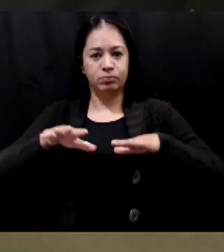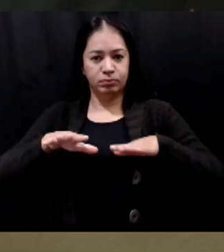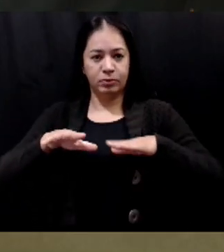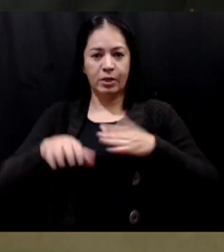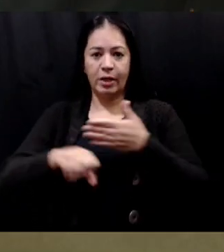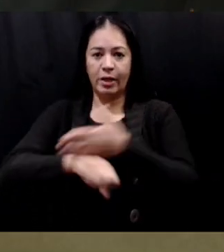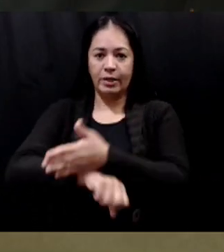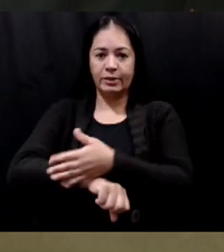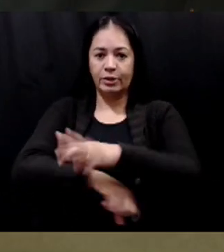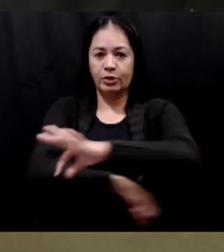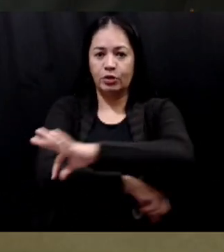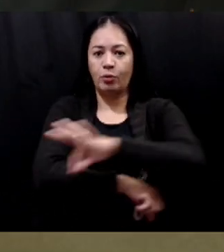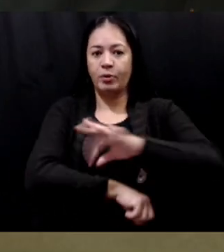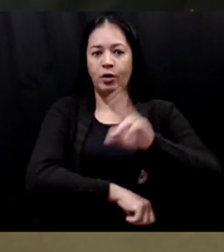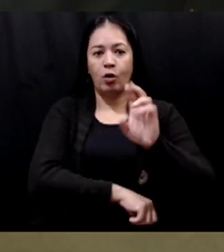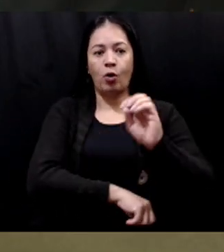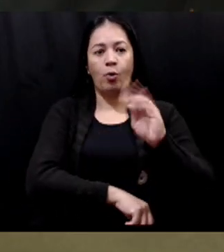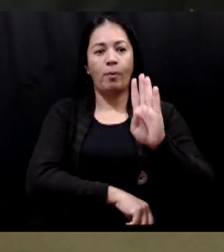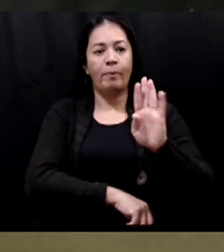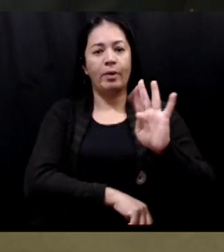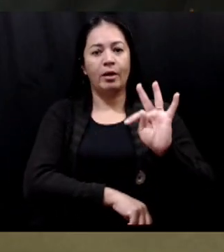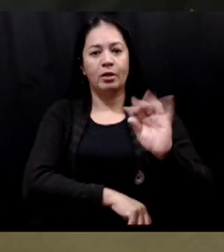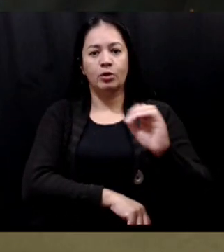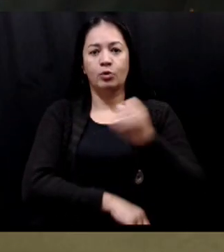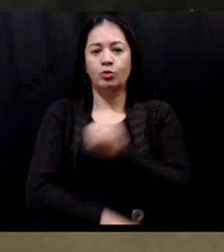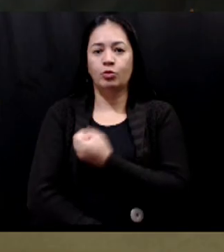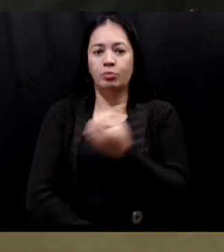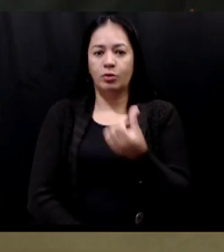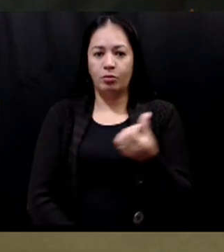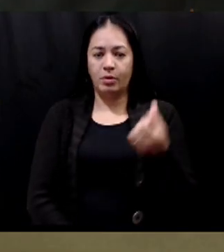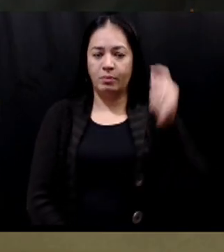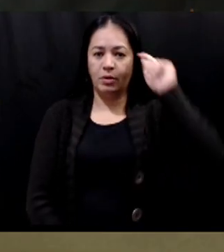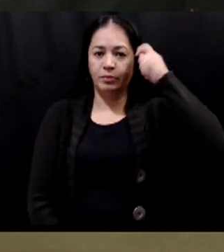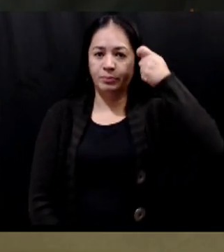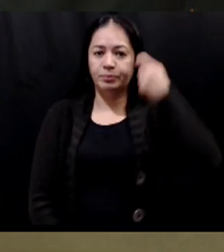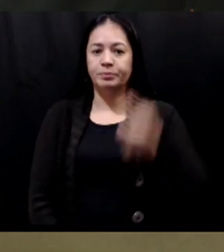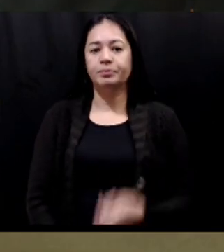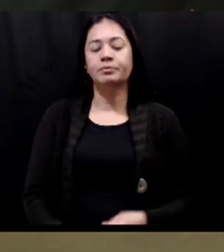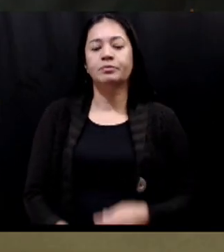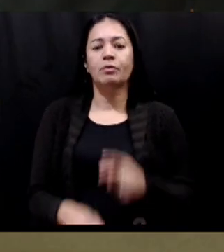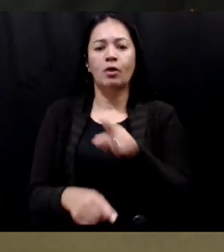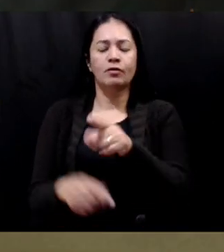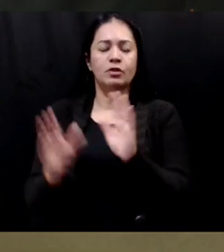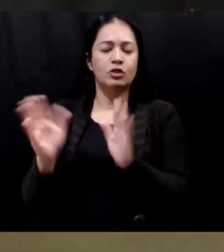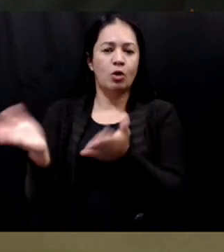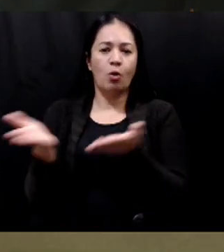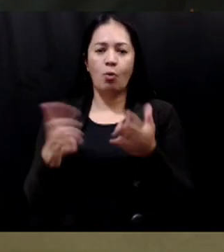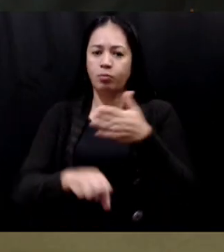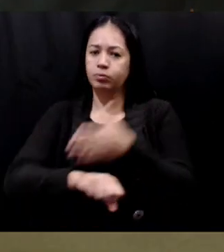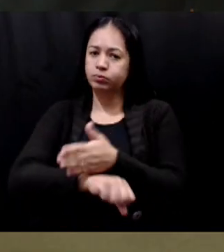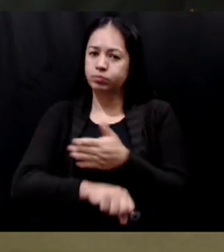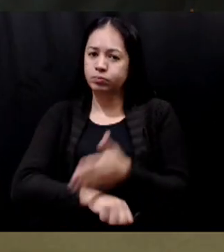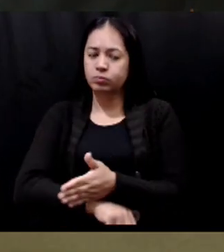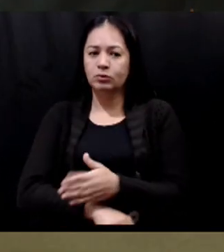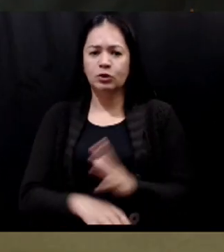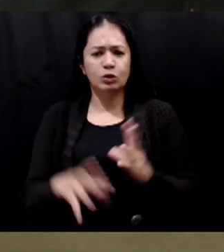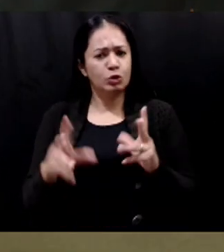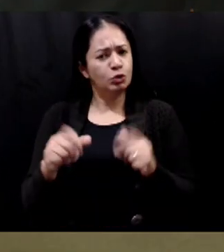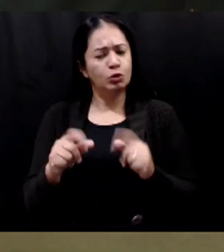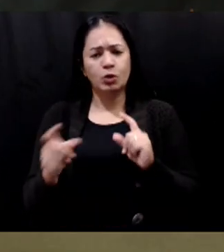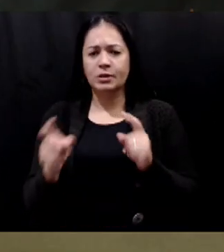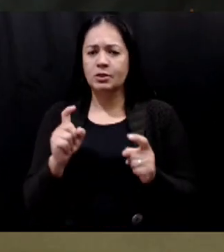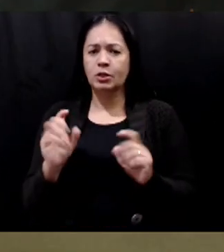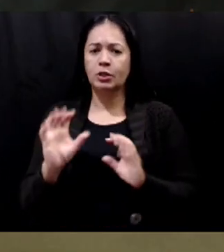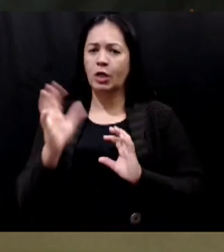Engenheiro Roberto Mange, 66, no bairro Ponte Preta, tá? Então você é convidado para participar de todas as reuniões que acontecem lá